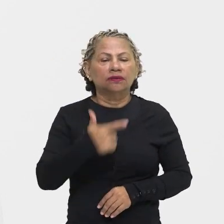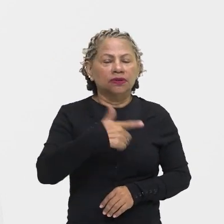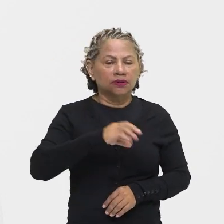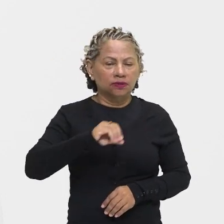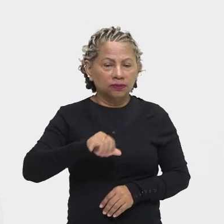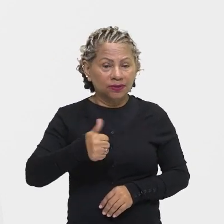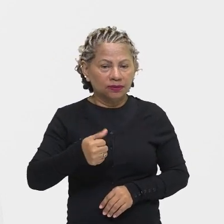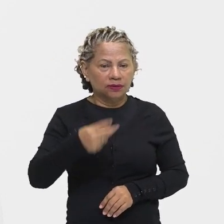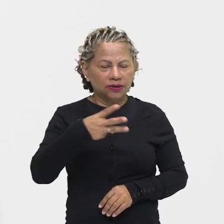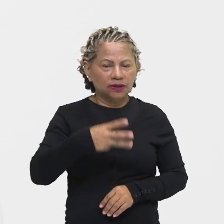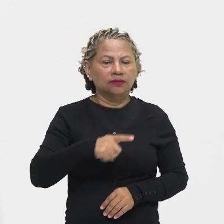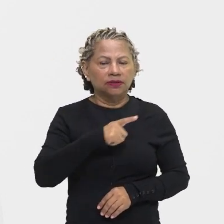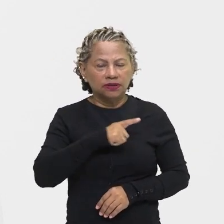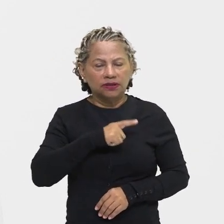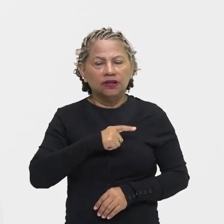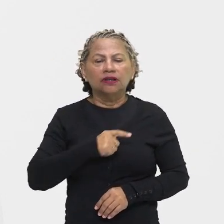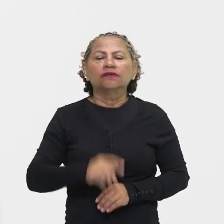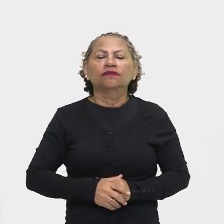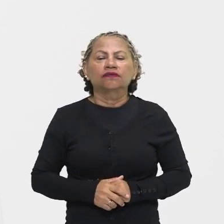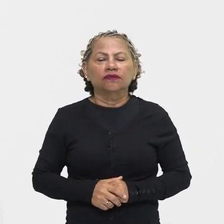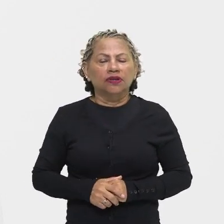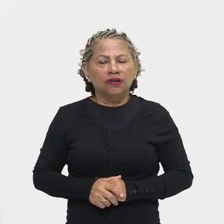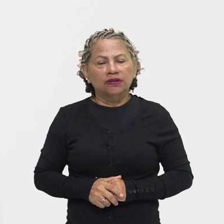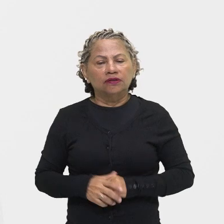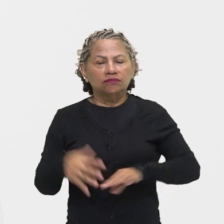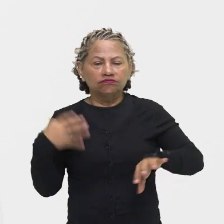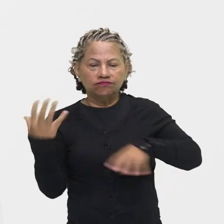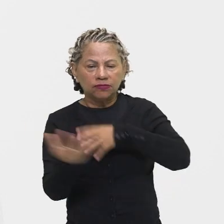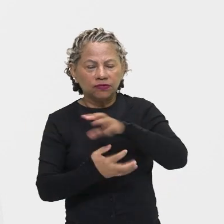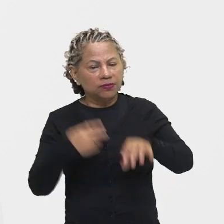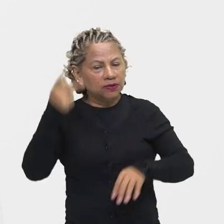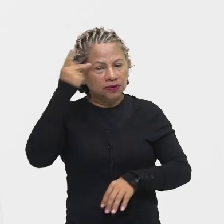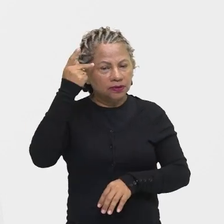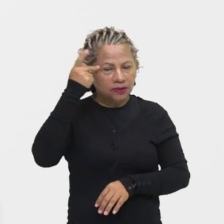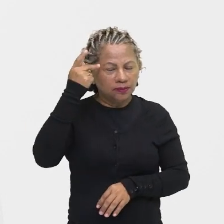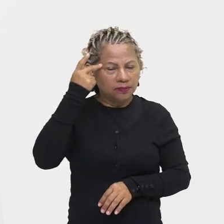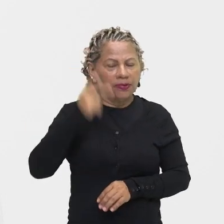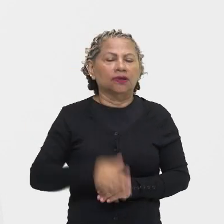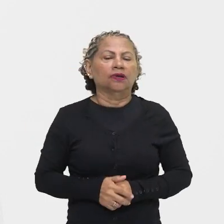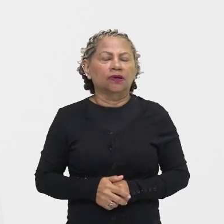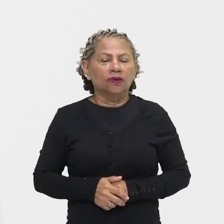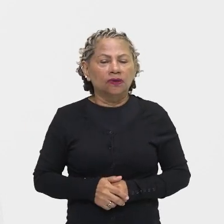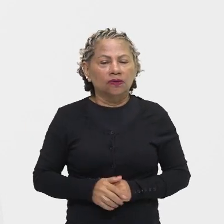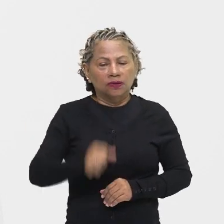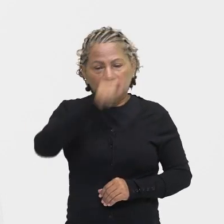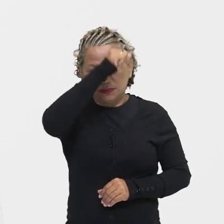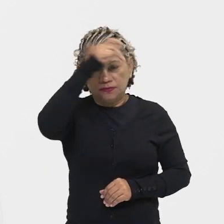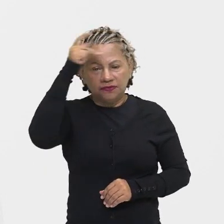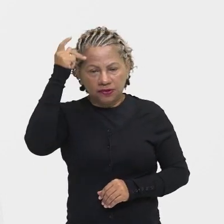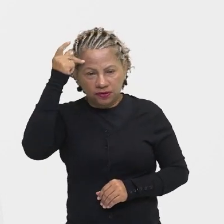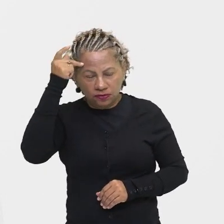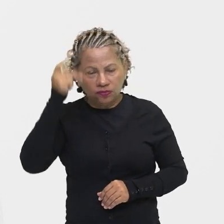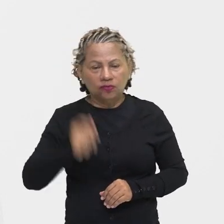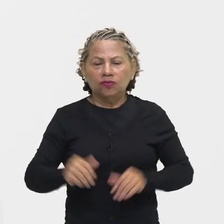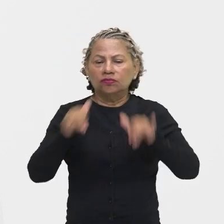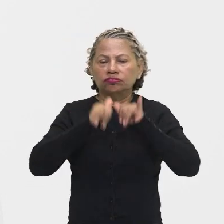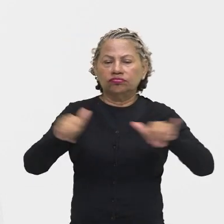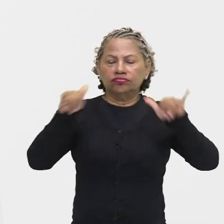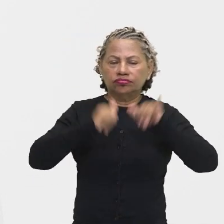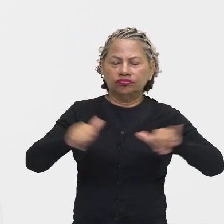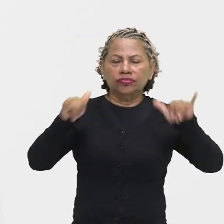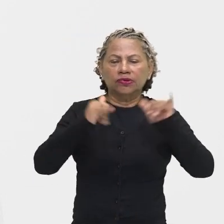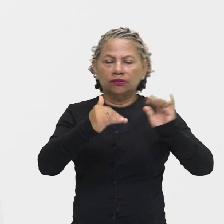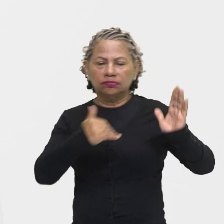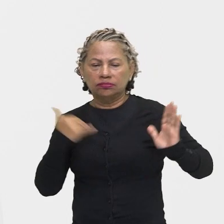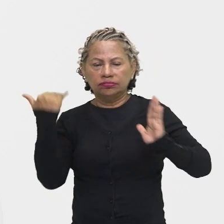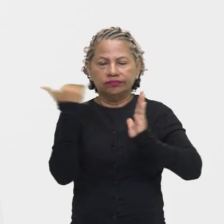teve início em São Paulo, quando a prefeitura da cidade anunciou o aumento do preço da